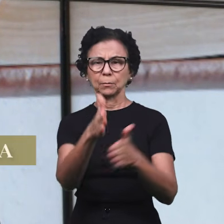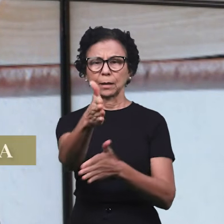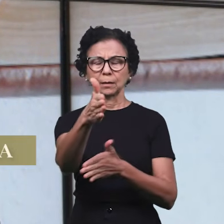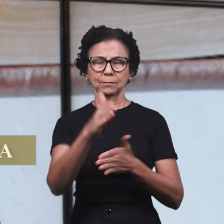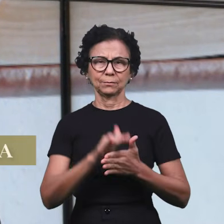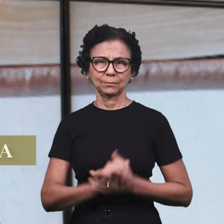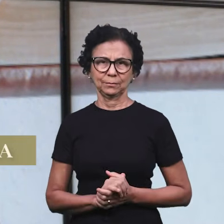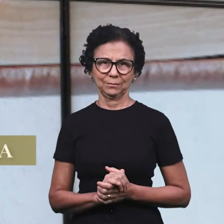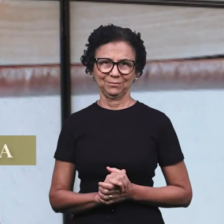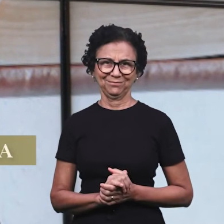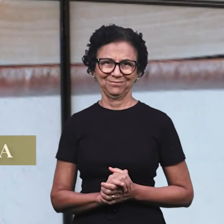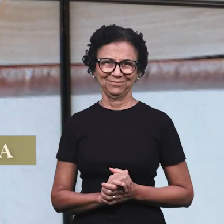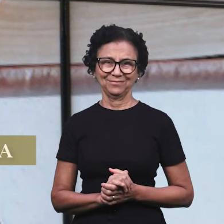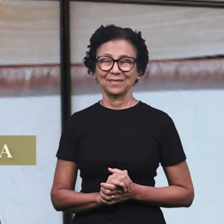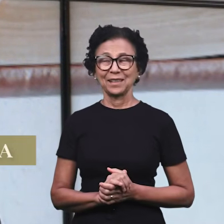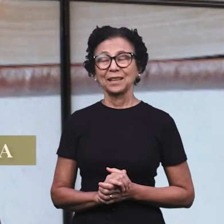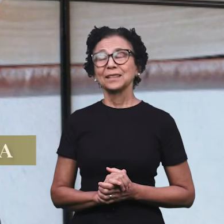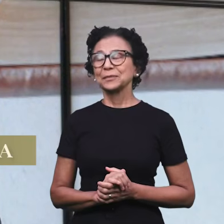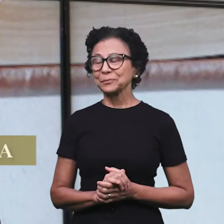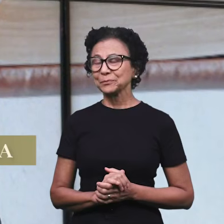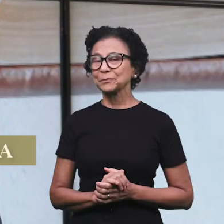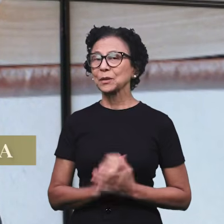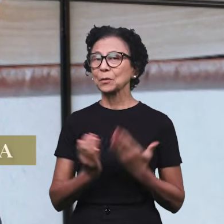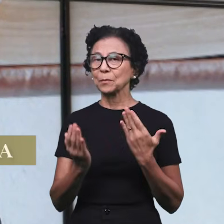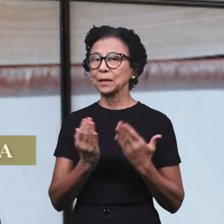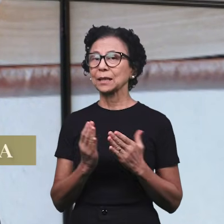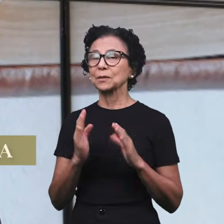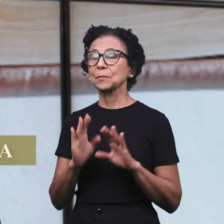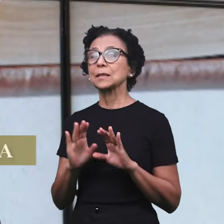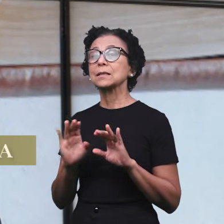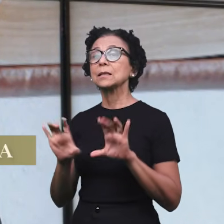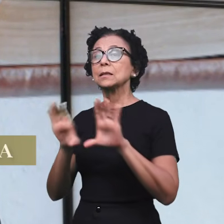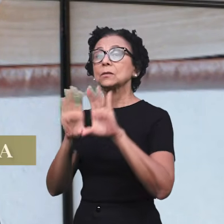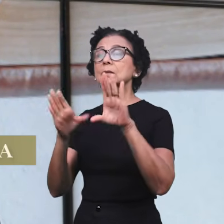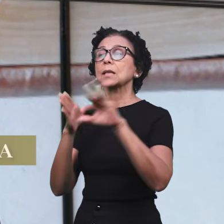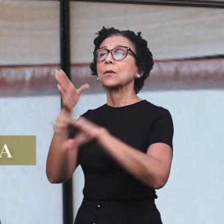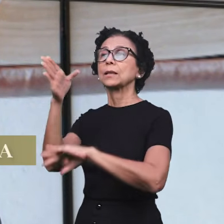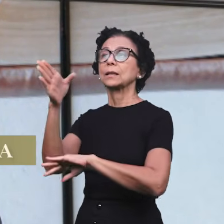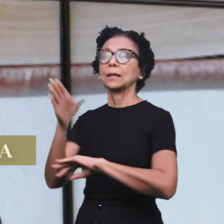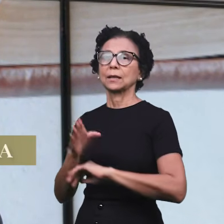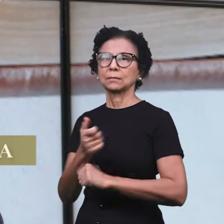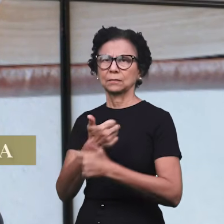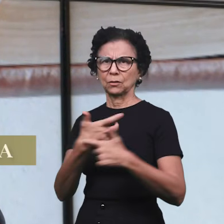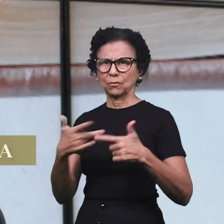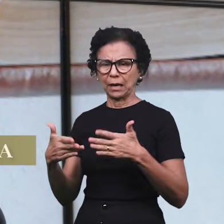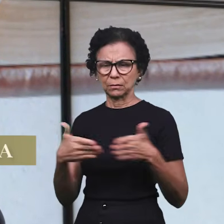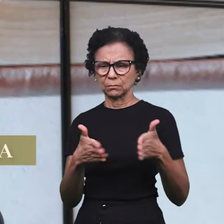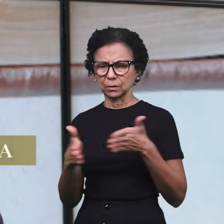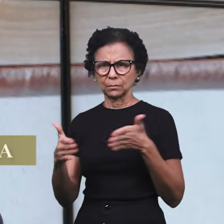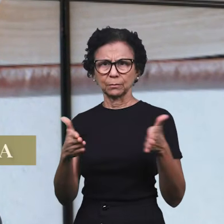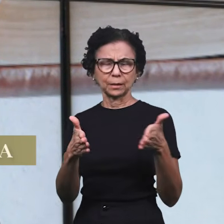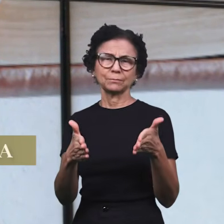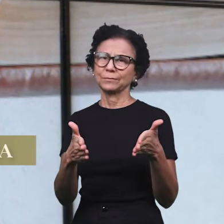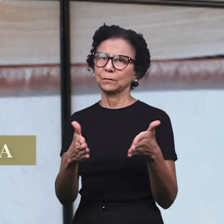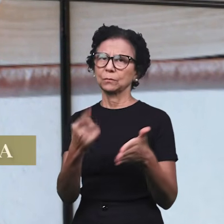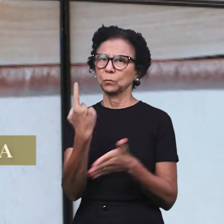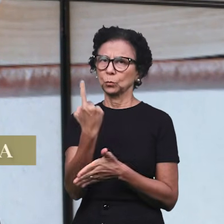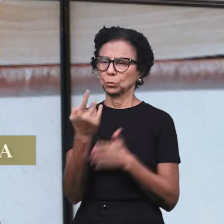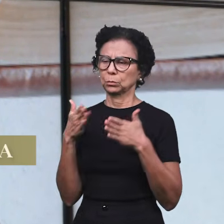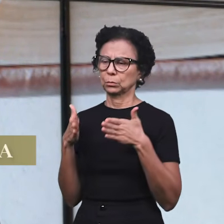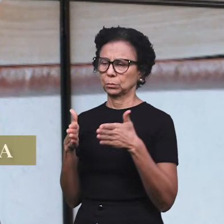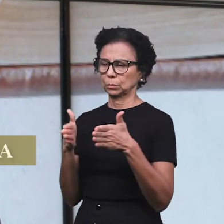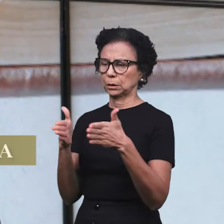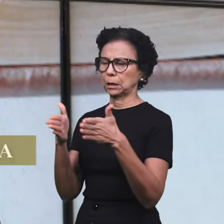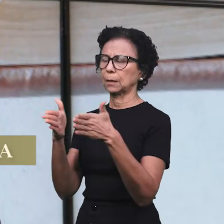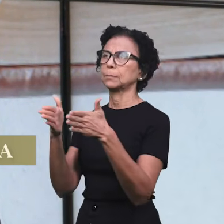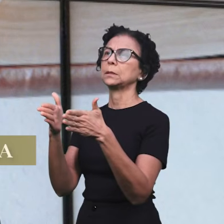dependência do Senhor, ela tem limites, né? Tem mandamentos do Senhor, tem ensinos do Senhor. E nós edificamos a nossa